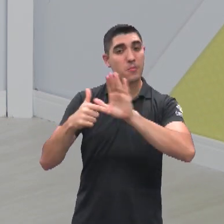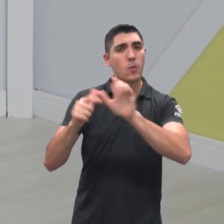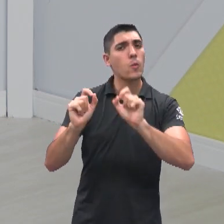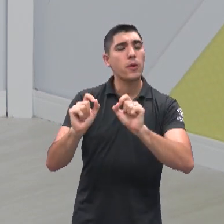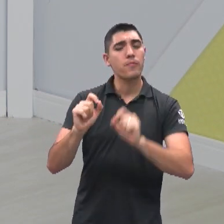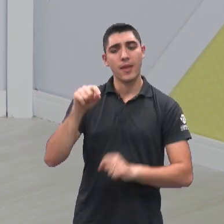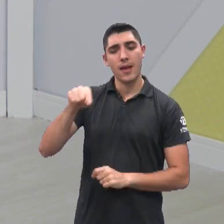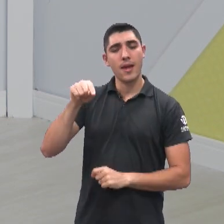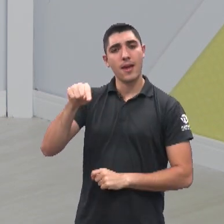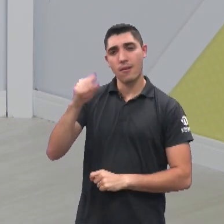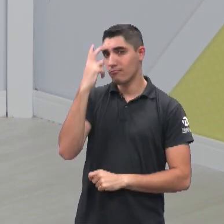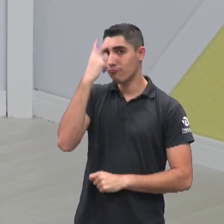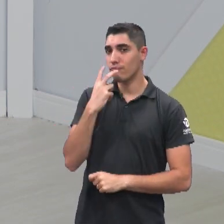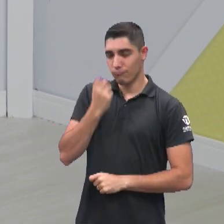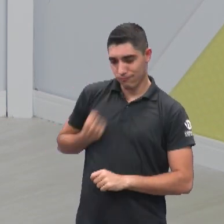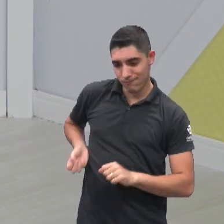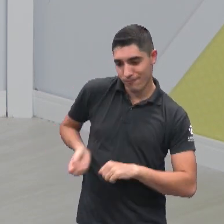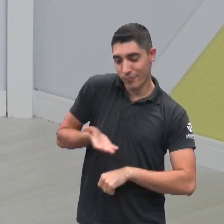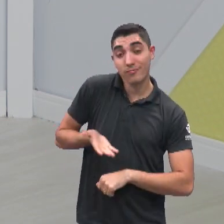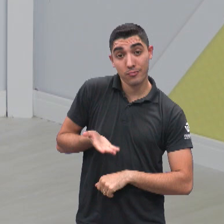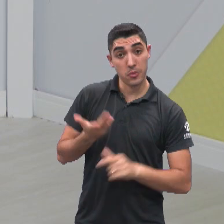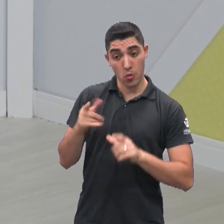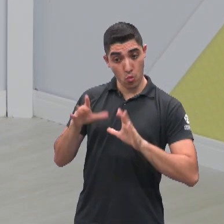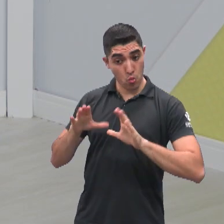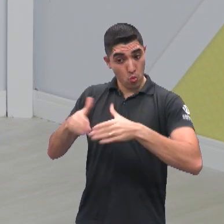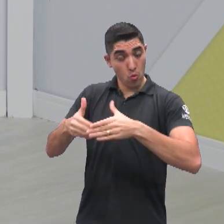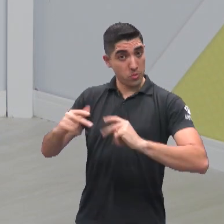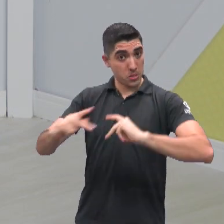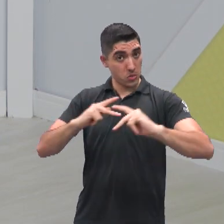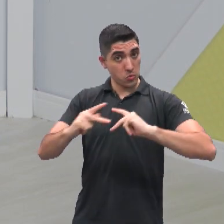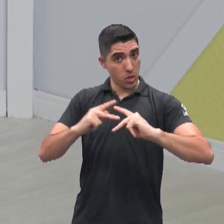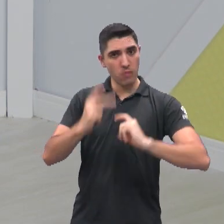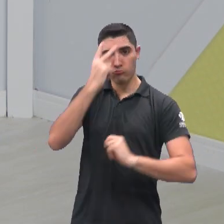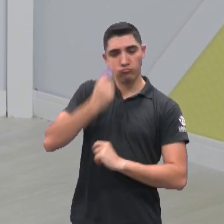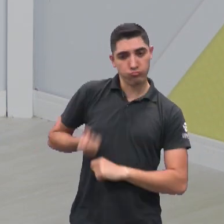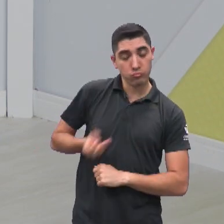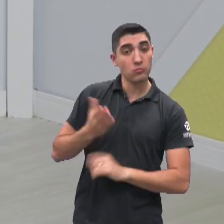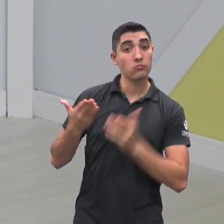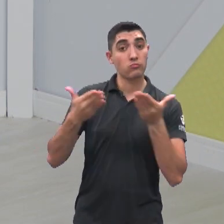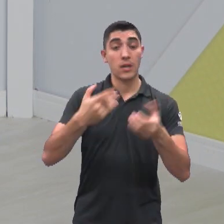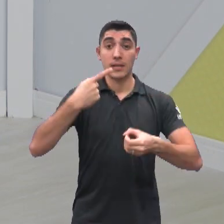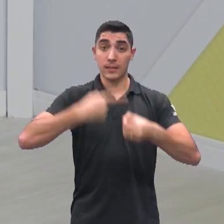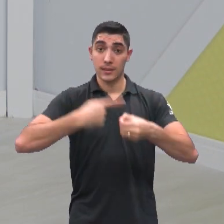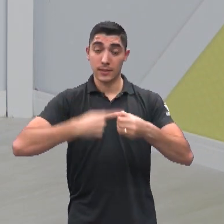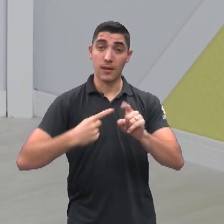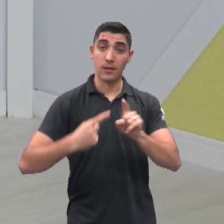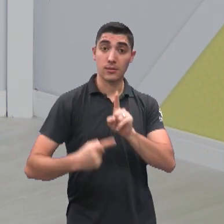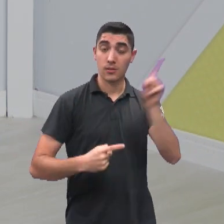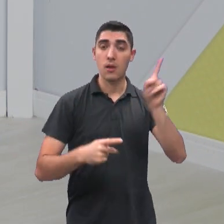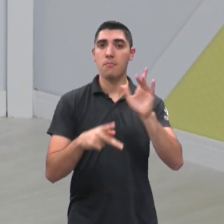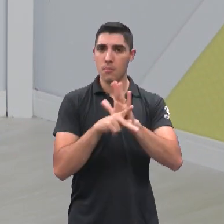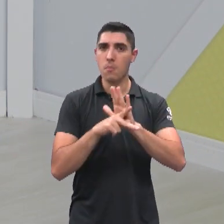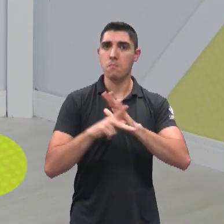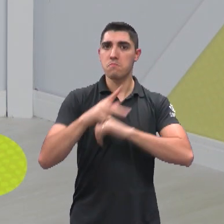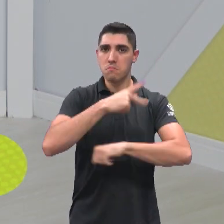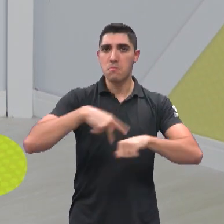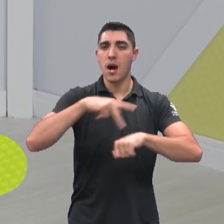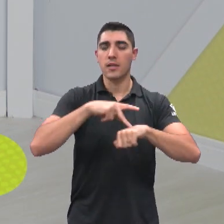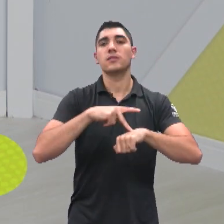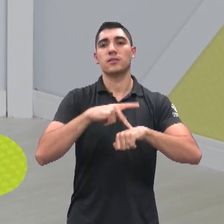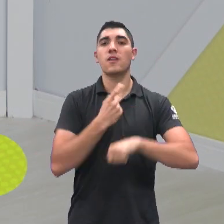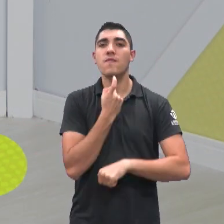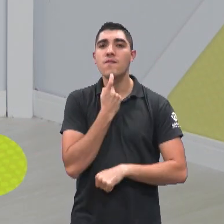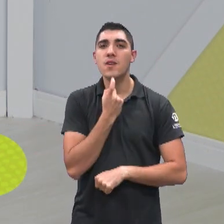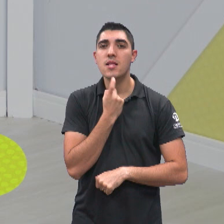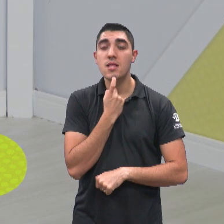golbol aqui no nosso programa, porque o time de São José dos Campos está na cidade de Espoo, na Finlândia, para a disputa inédita